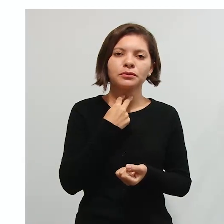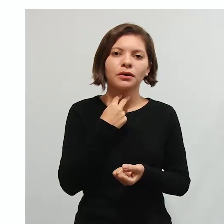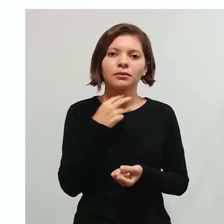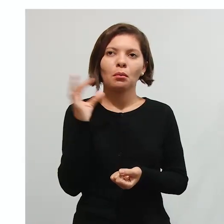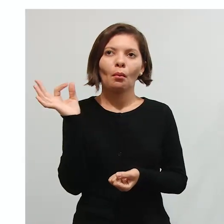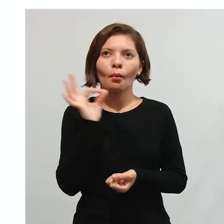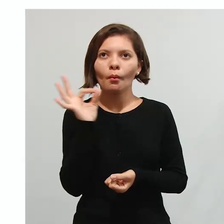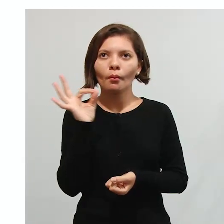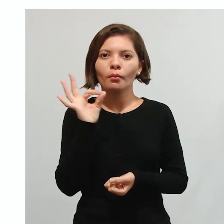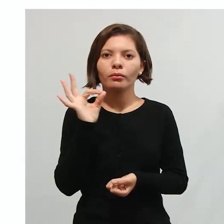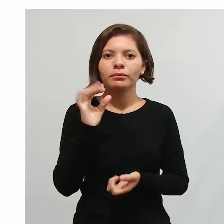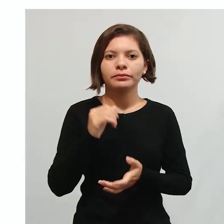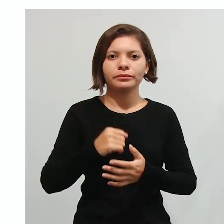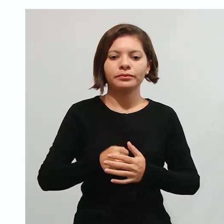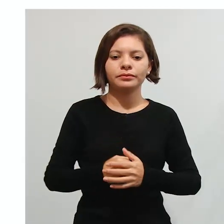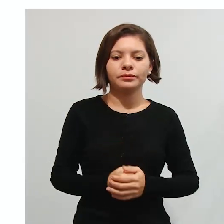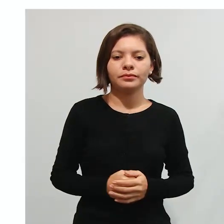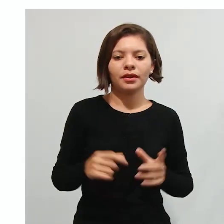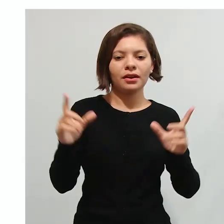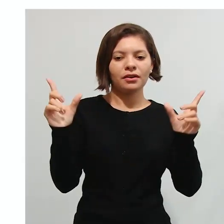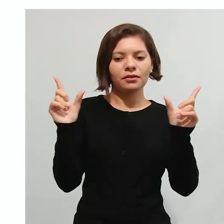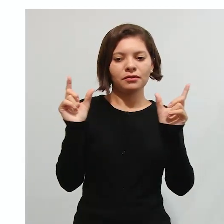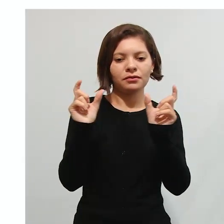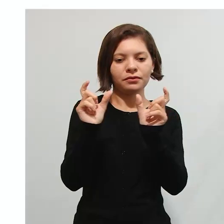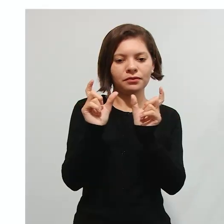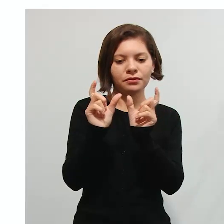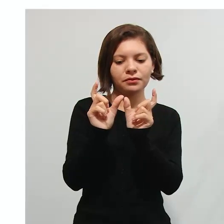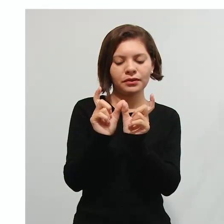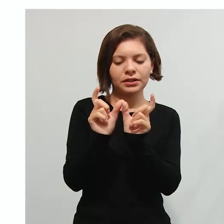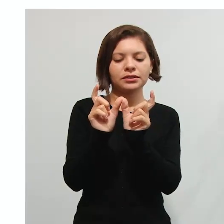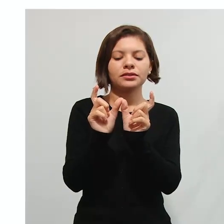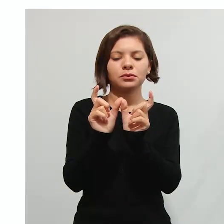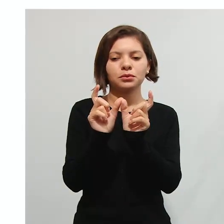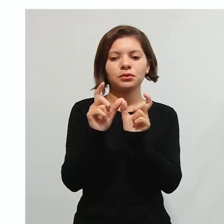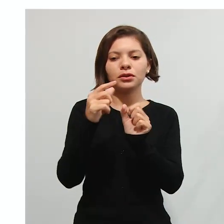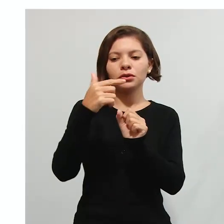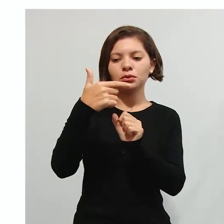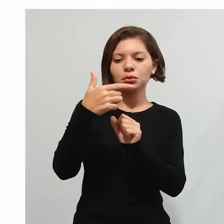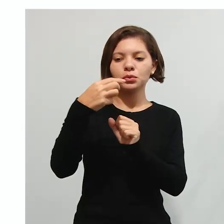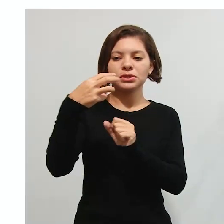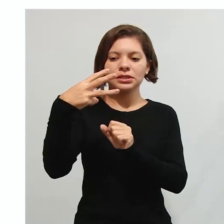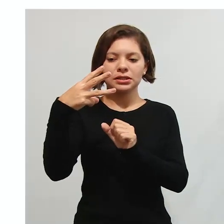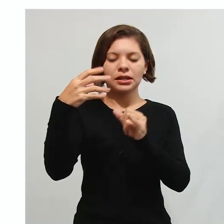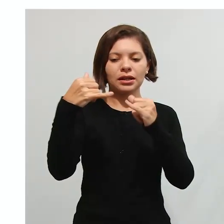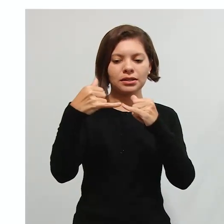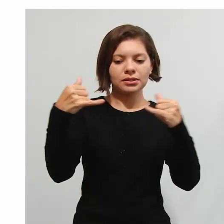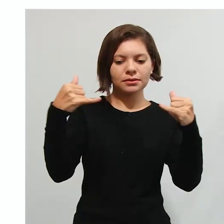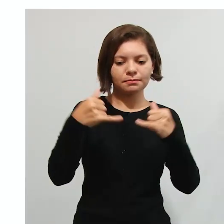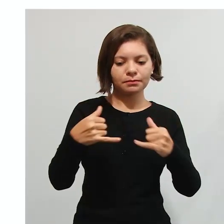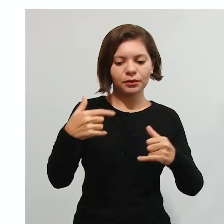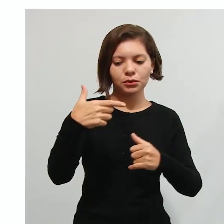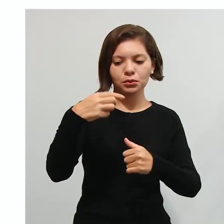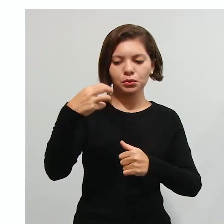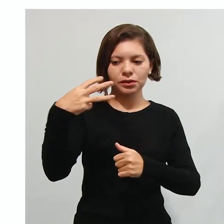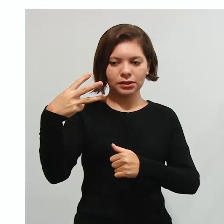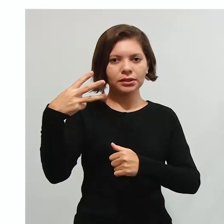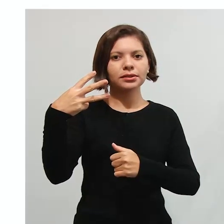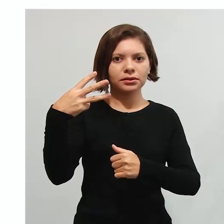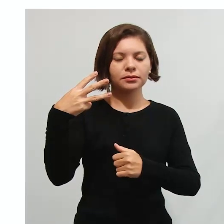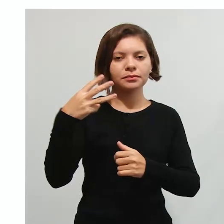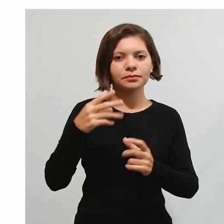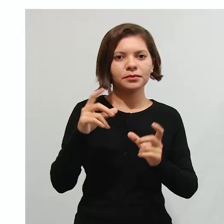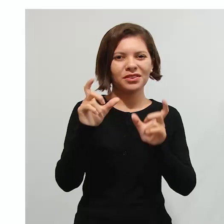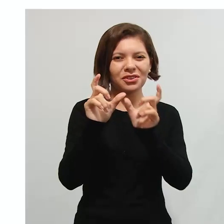nessa nessa coisa vaga frases curtas com no máximo duas ou três linhas né então você ser mais